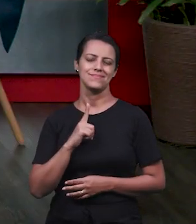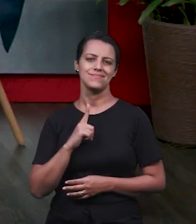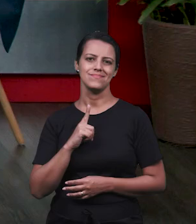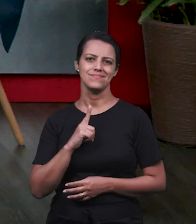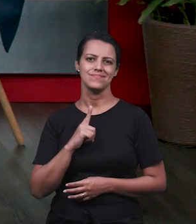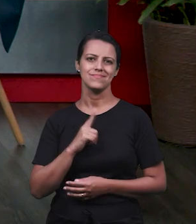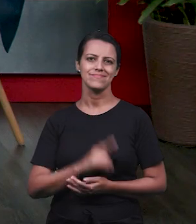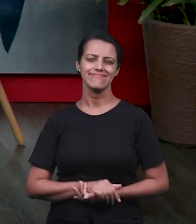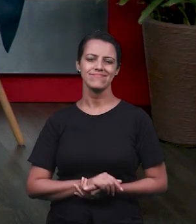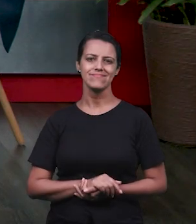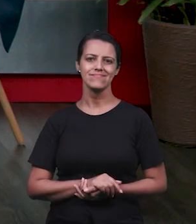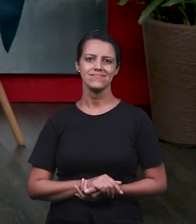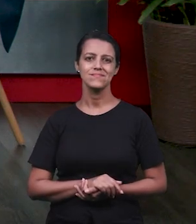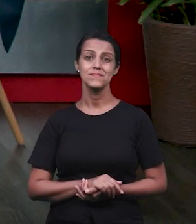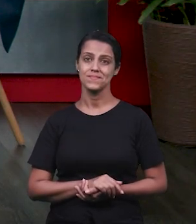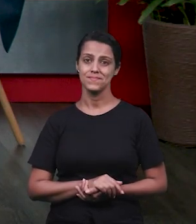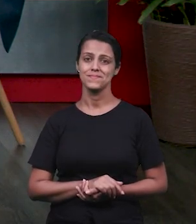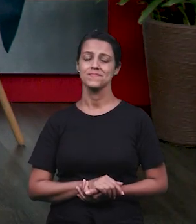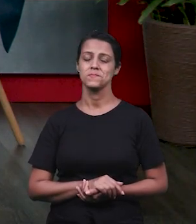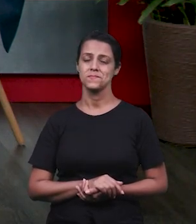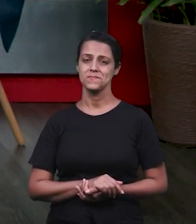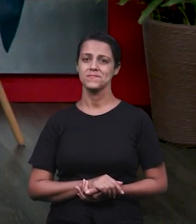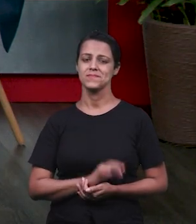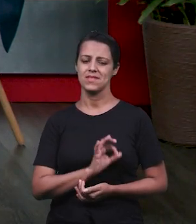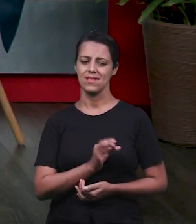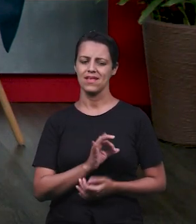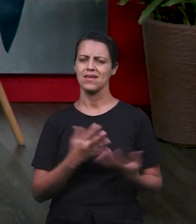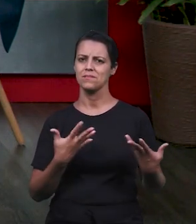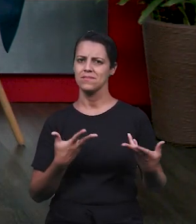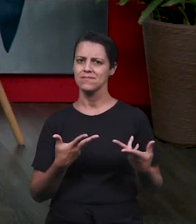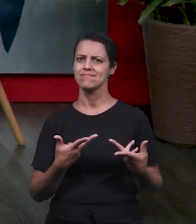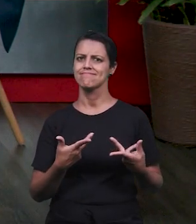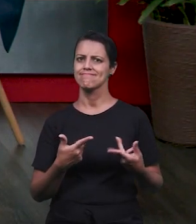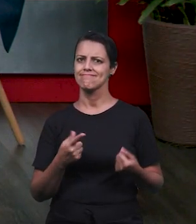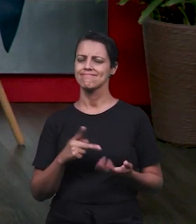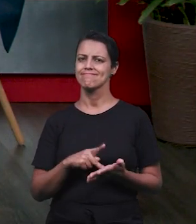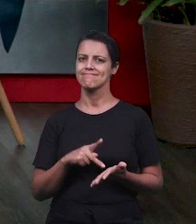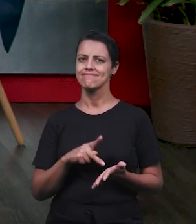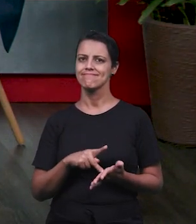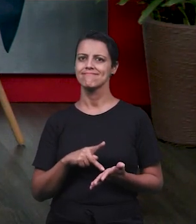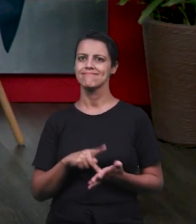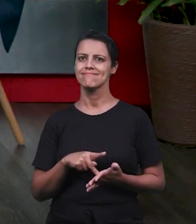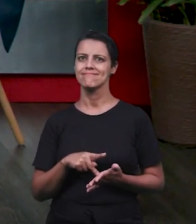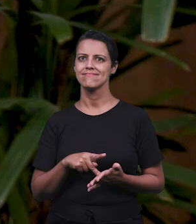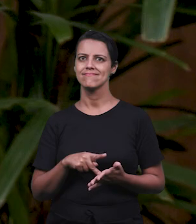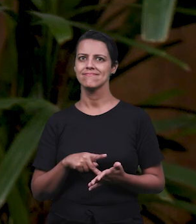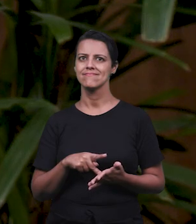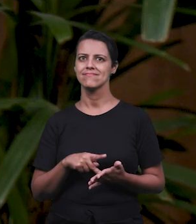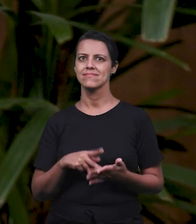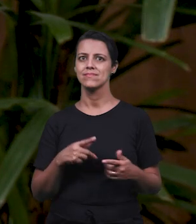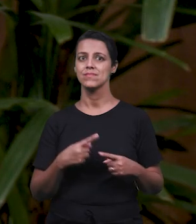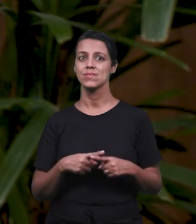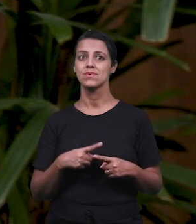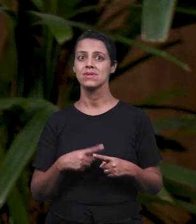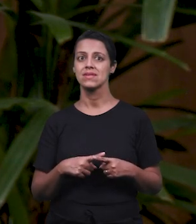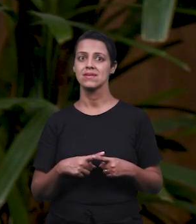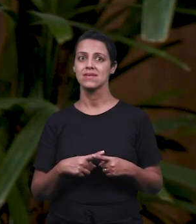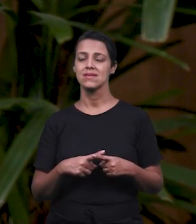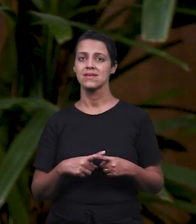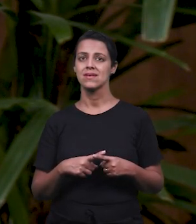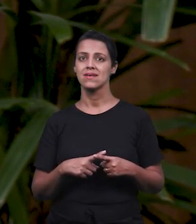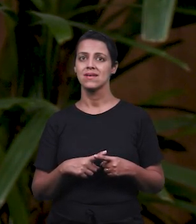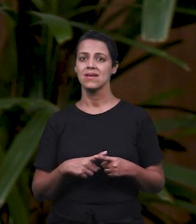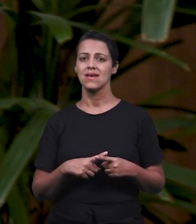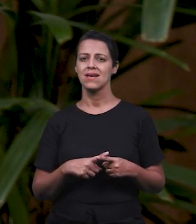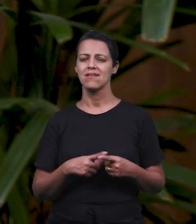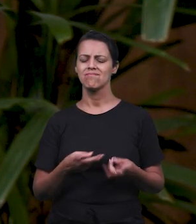isso é maravilhoso, porque isso é o resultado do